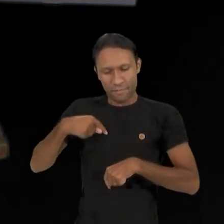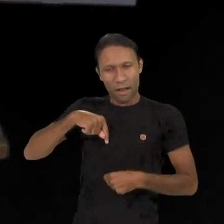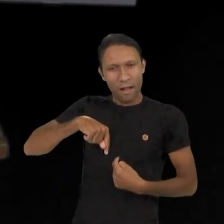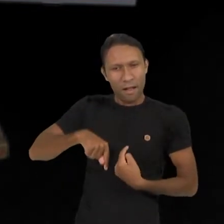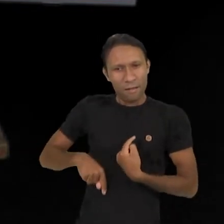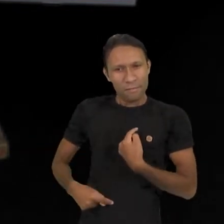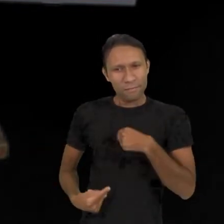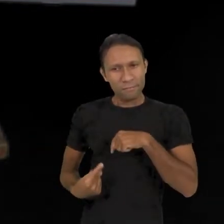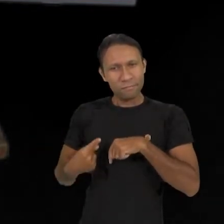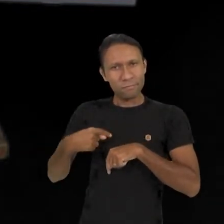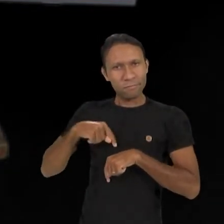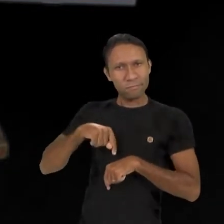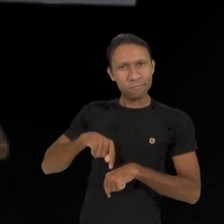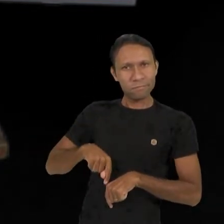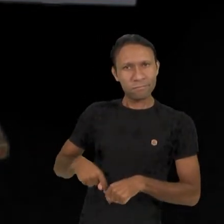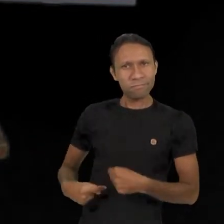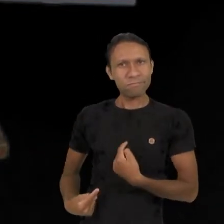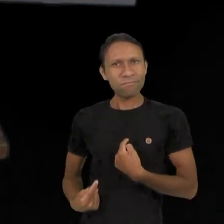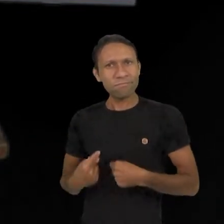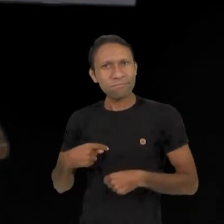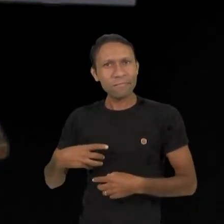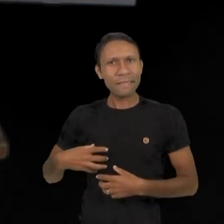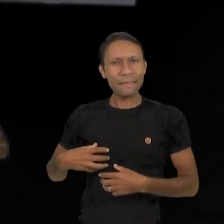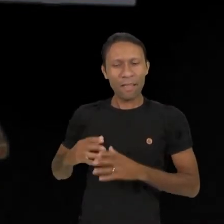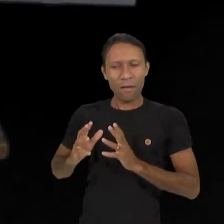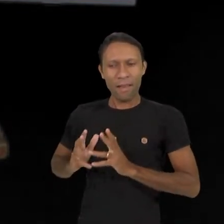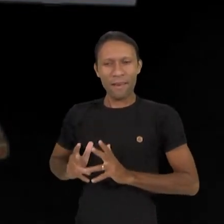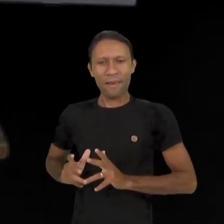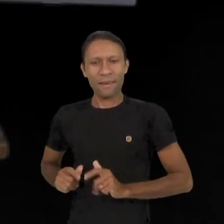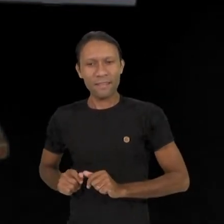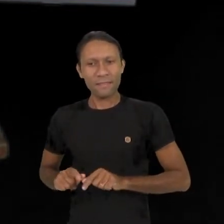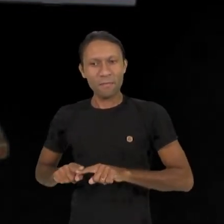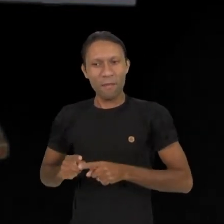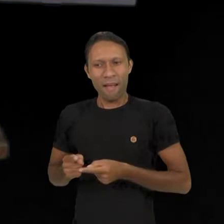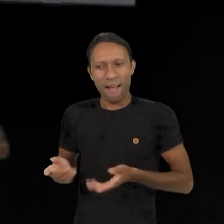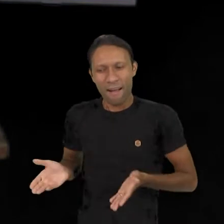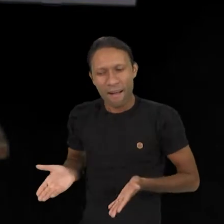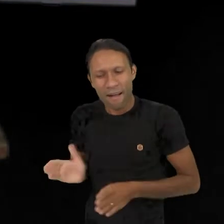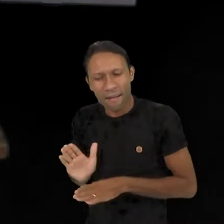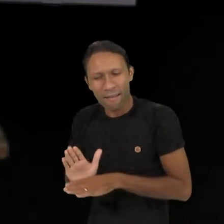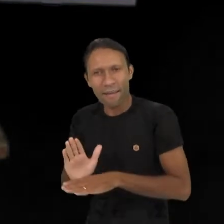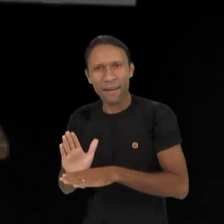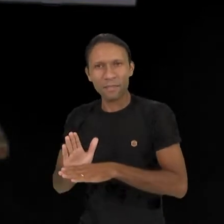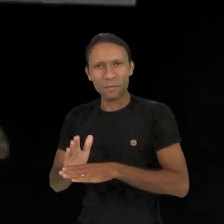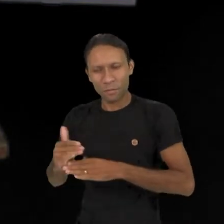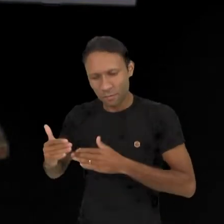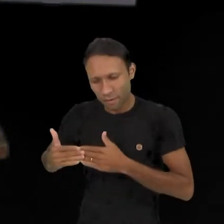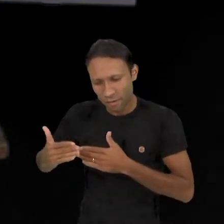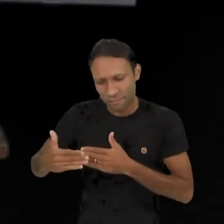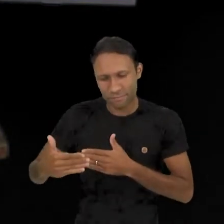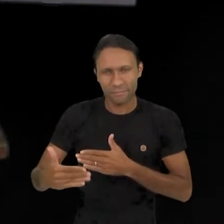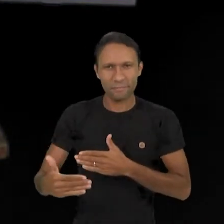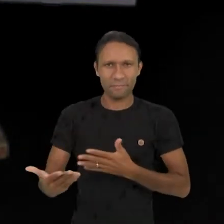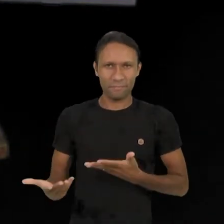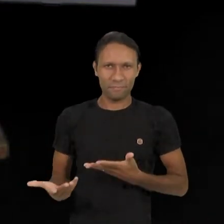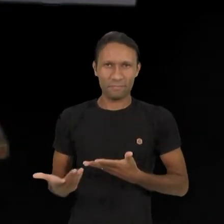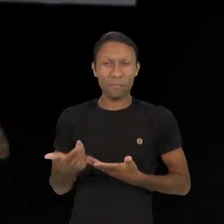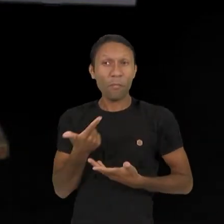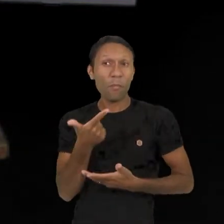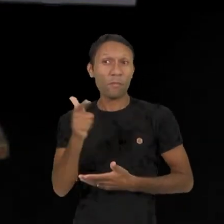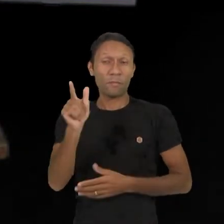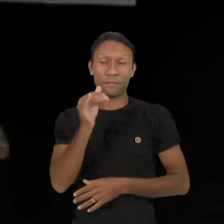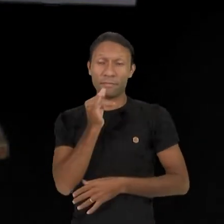que passam lá no fígado, você tem o retículo endoplasmático liso ajudando nesse processo. Tá? Um